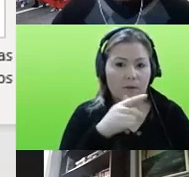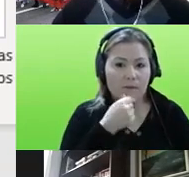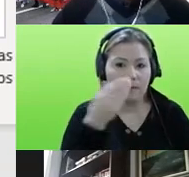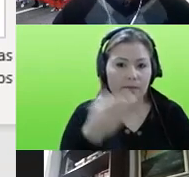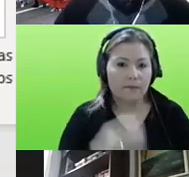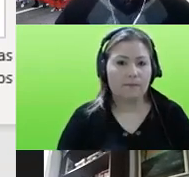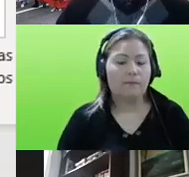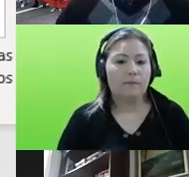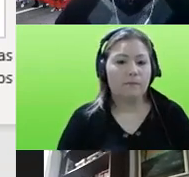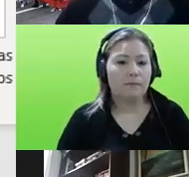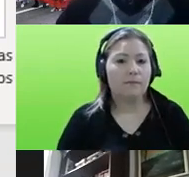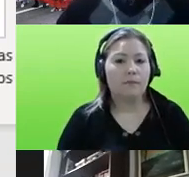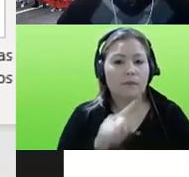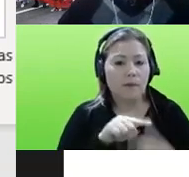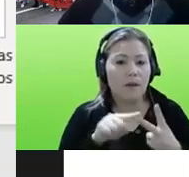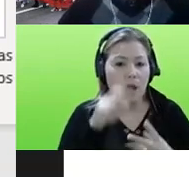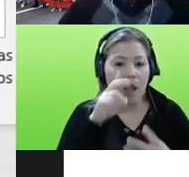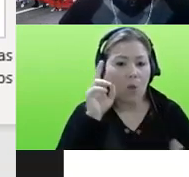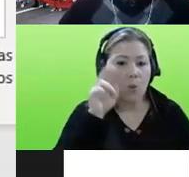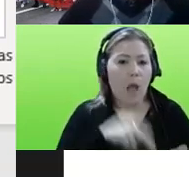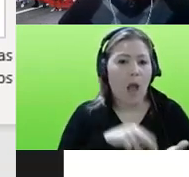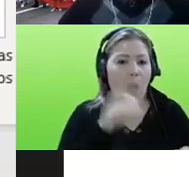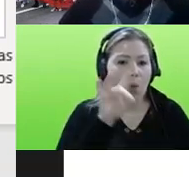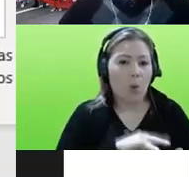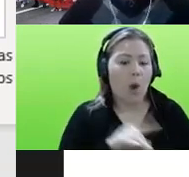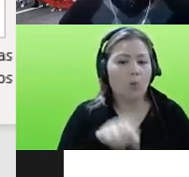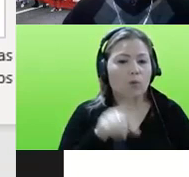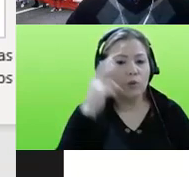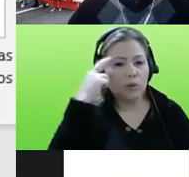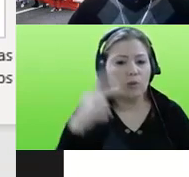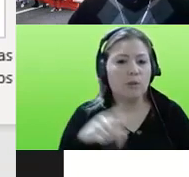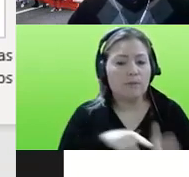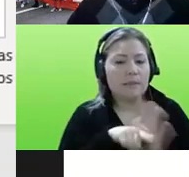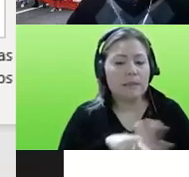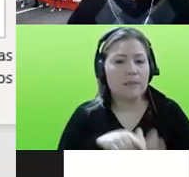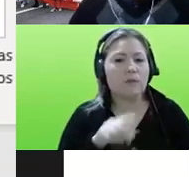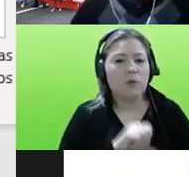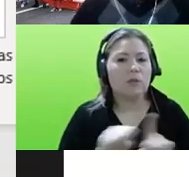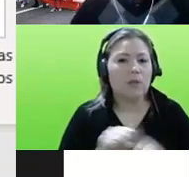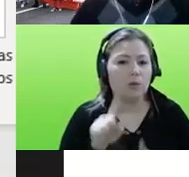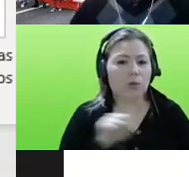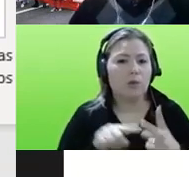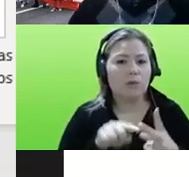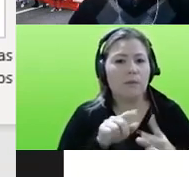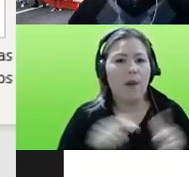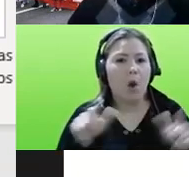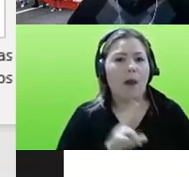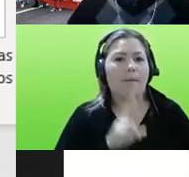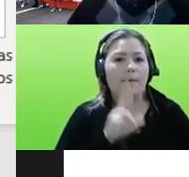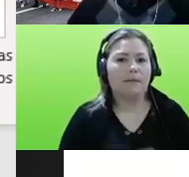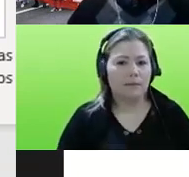Zahr, que é o atual diretor do Instituto de Pesquisa Social, como os dois maiores representantes. O Zahr trabalha